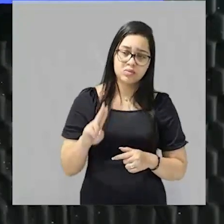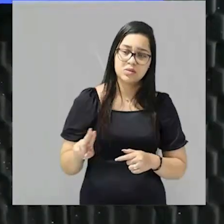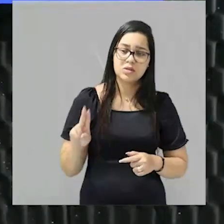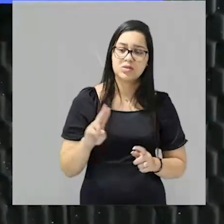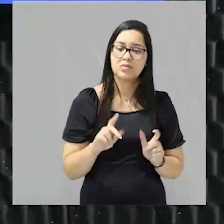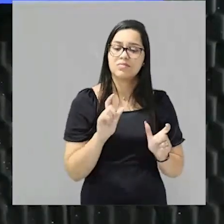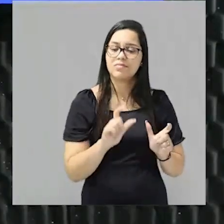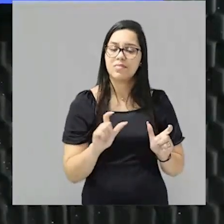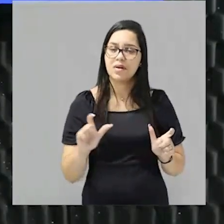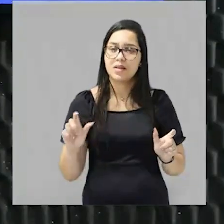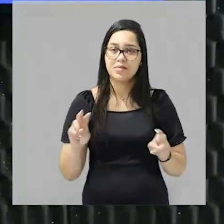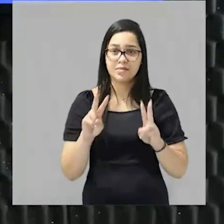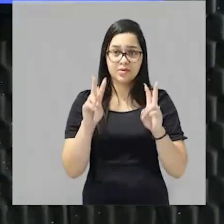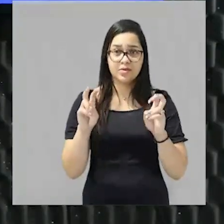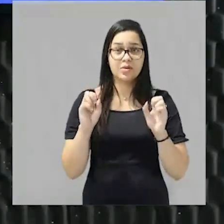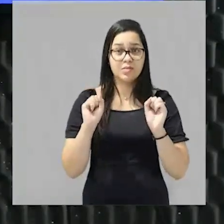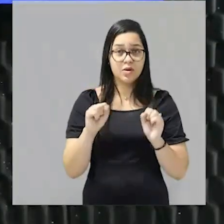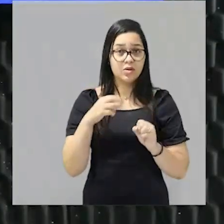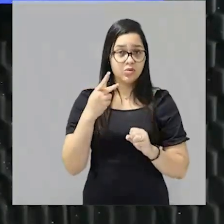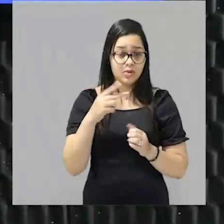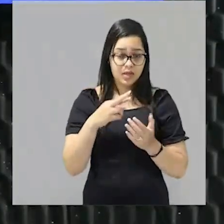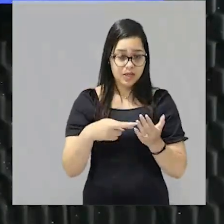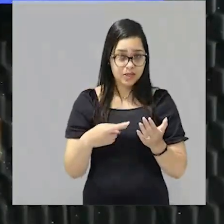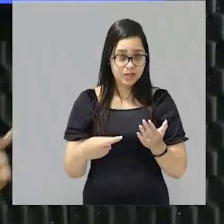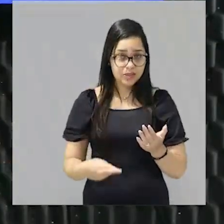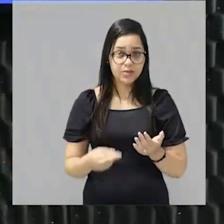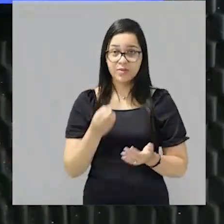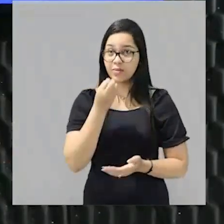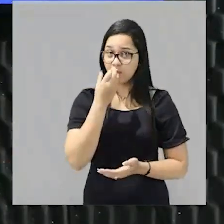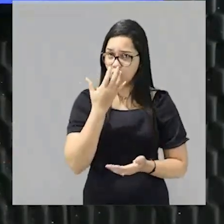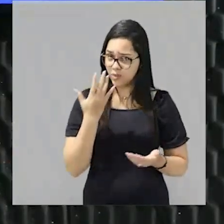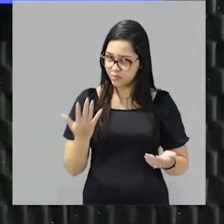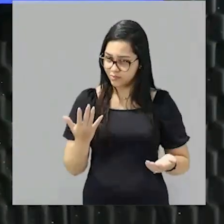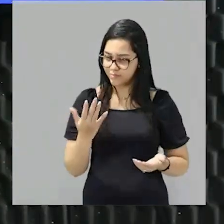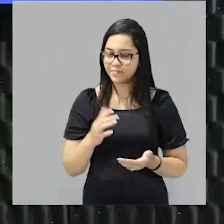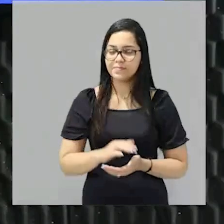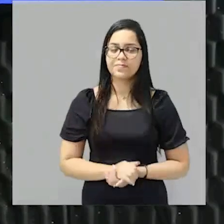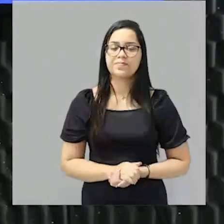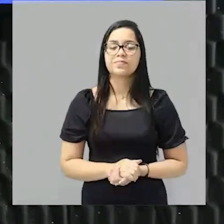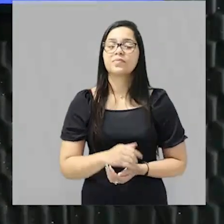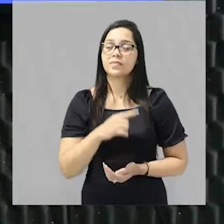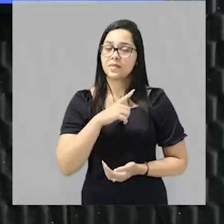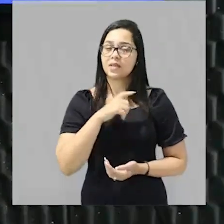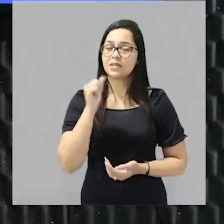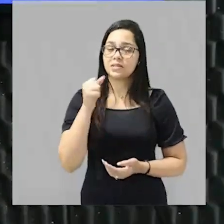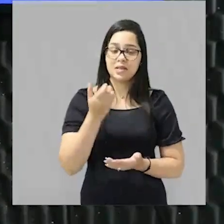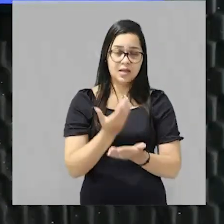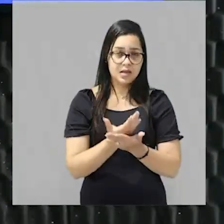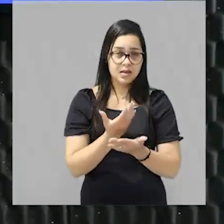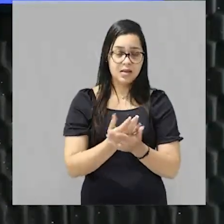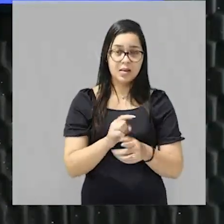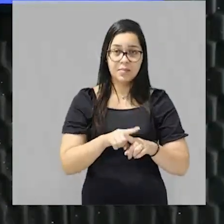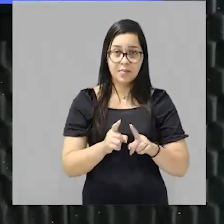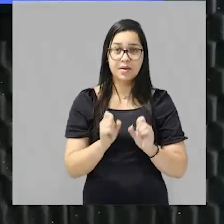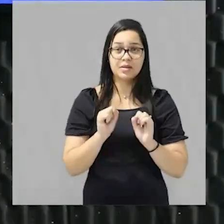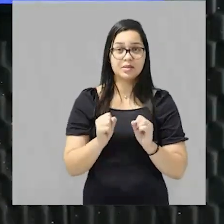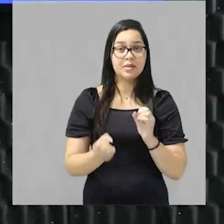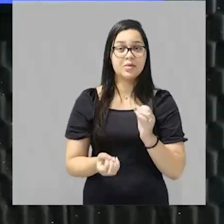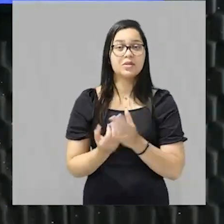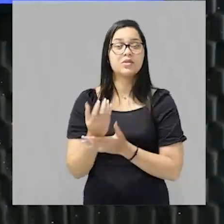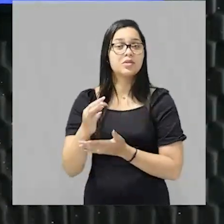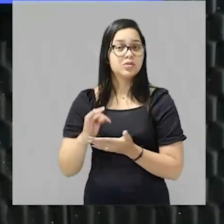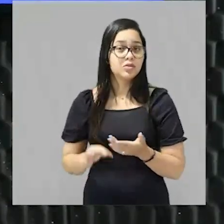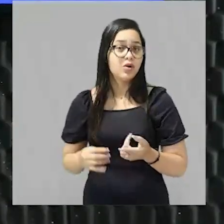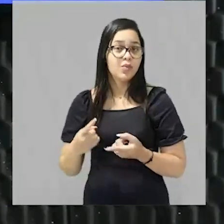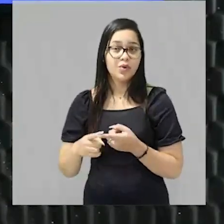partidos políticos são um assunto muito difícil. Aí a pessoa fica repetindo, difícil, difícil, difícil, difícil, o texto fica pobre. Deu para